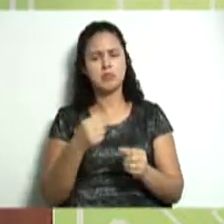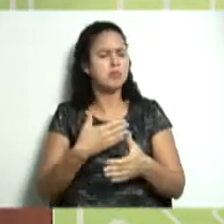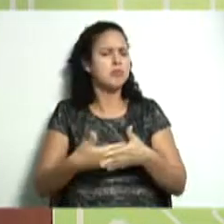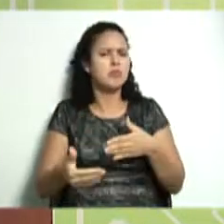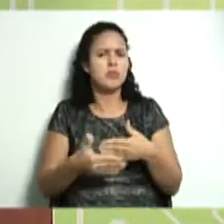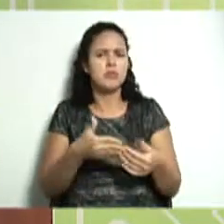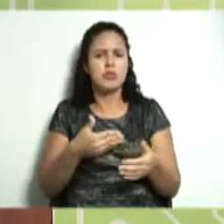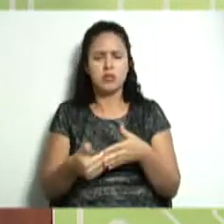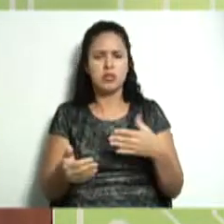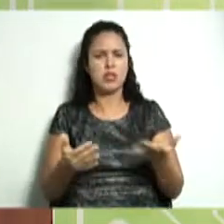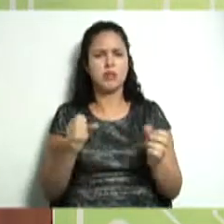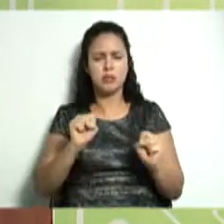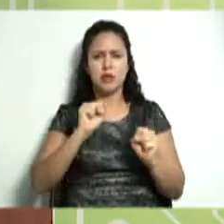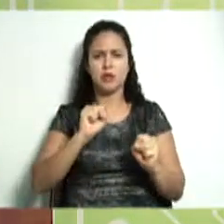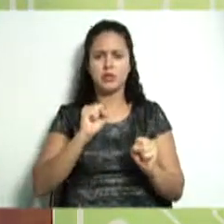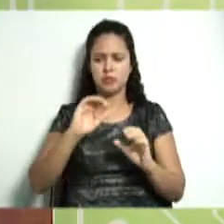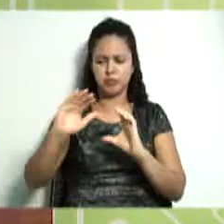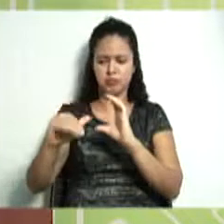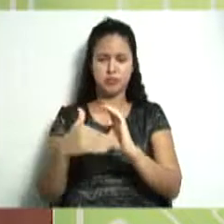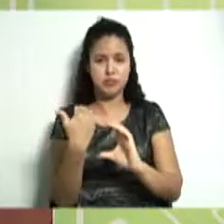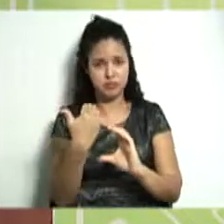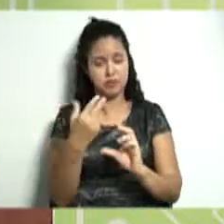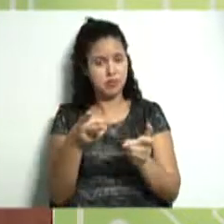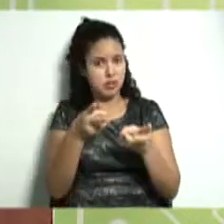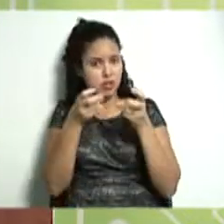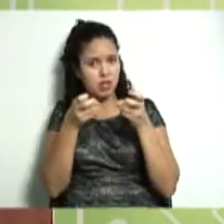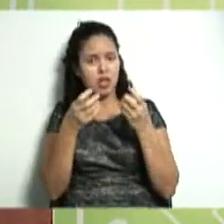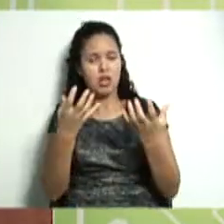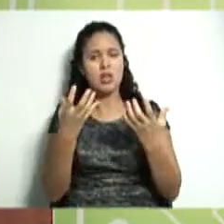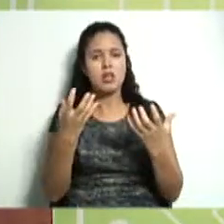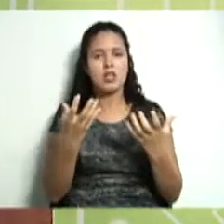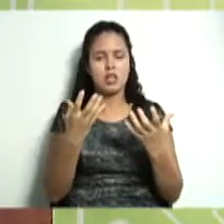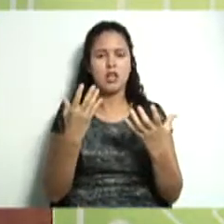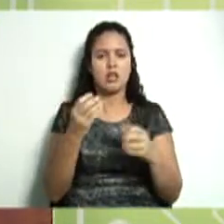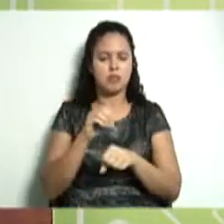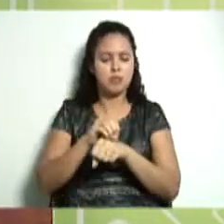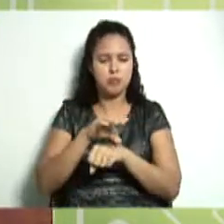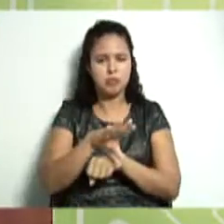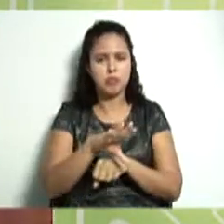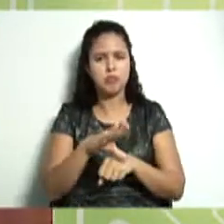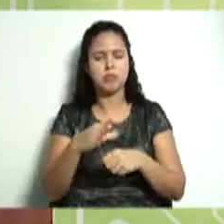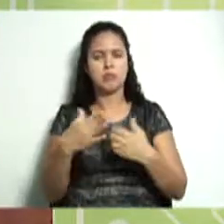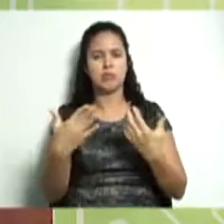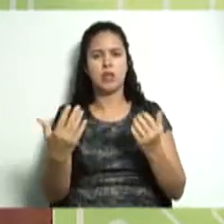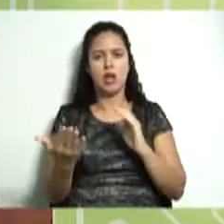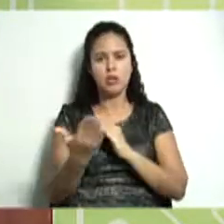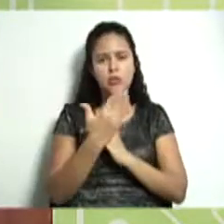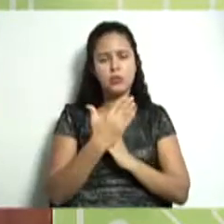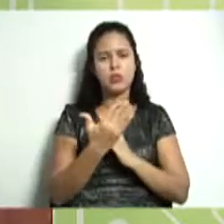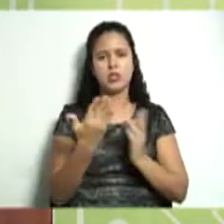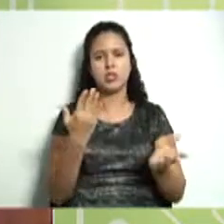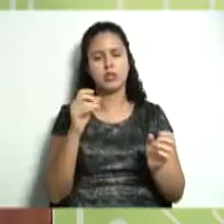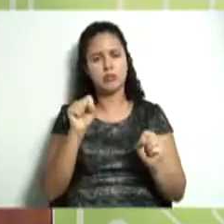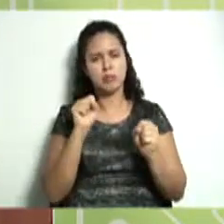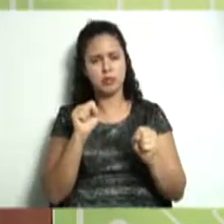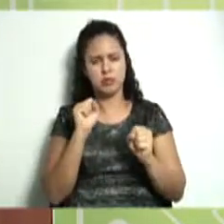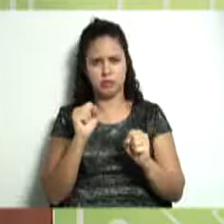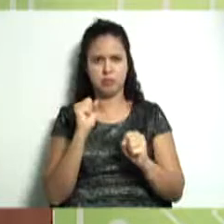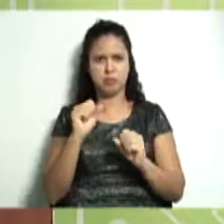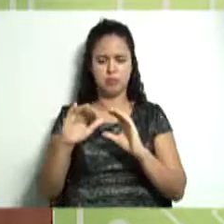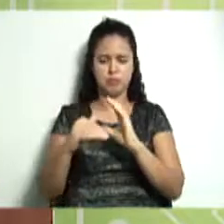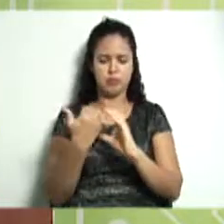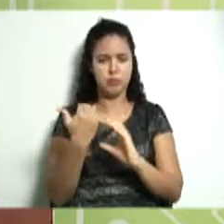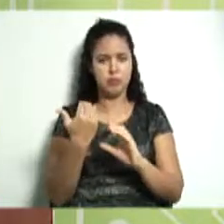alguma situação que você perceba aqui, que você quer colaborar com a gente e também participar na hora